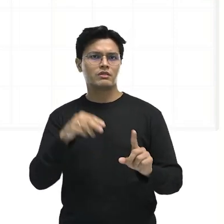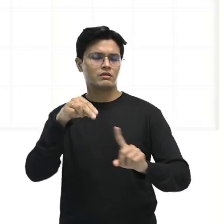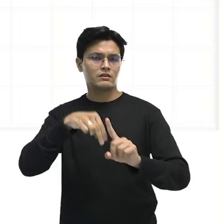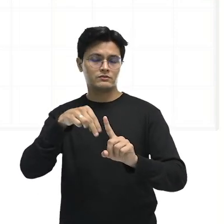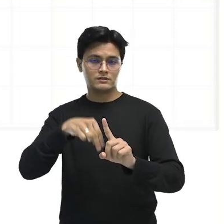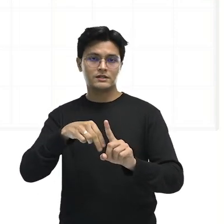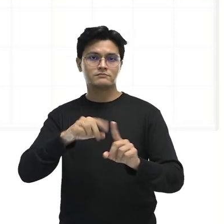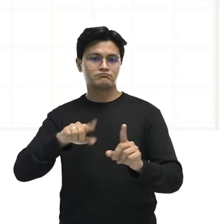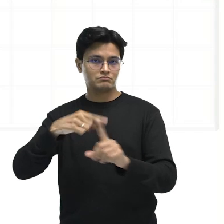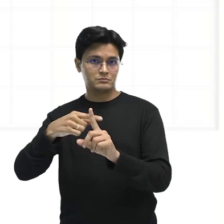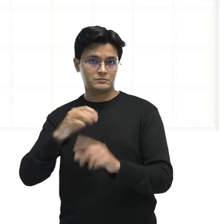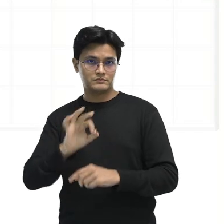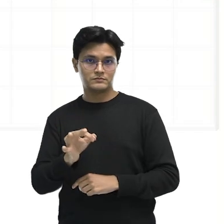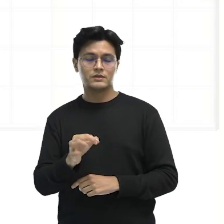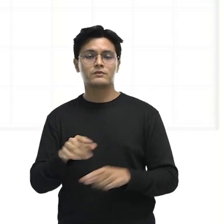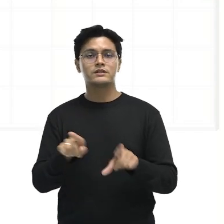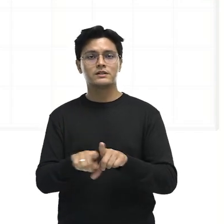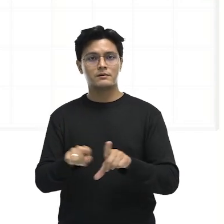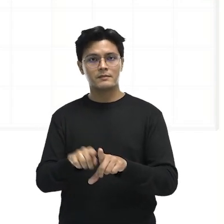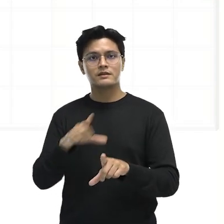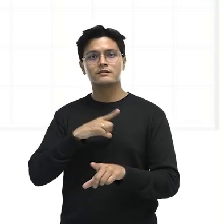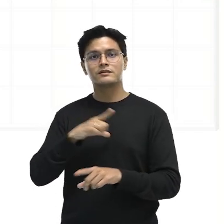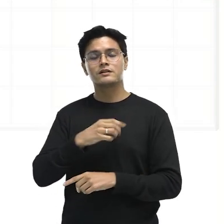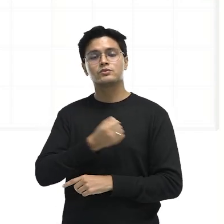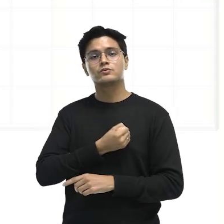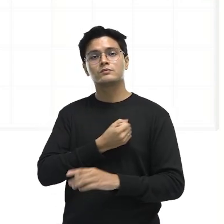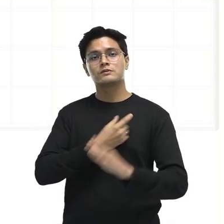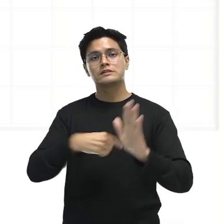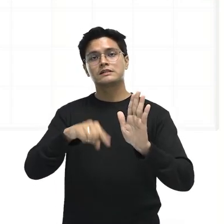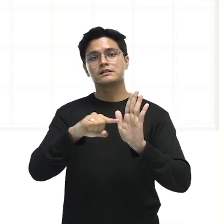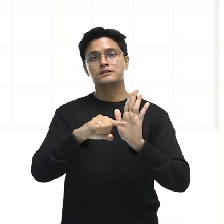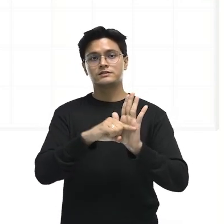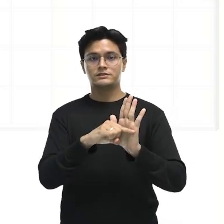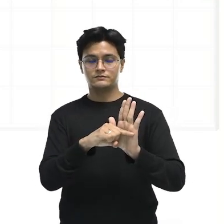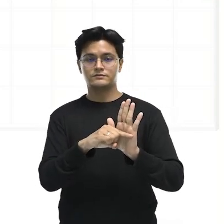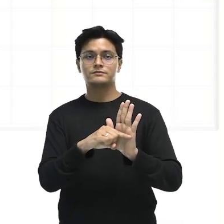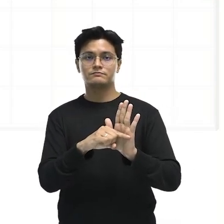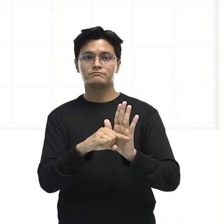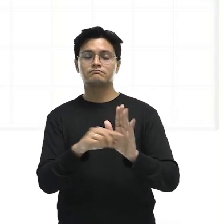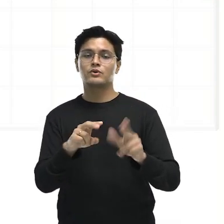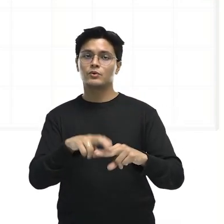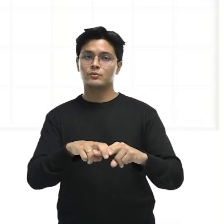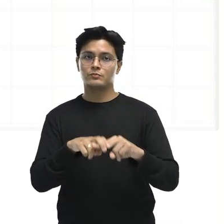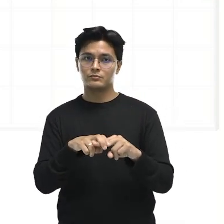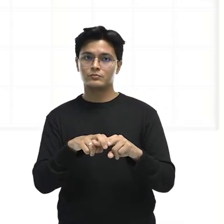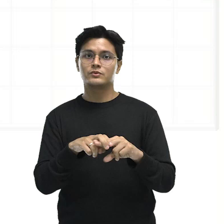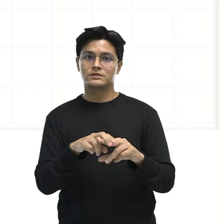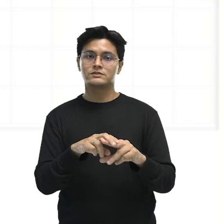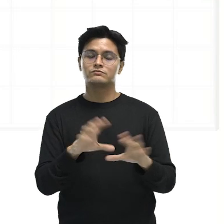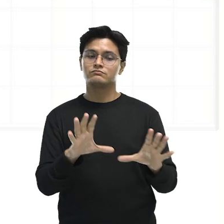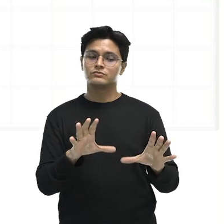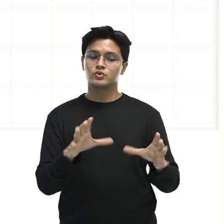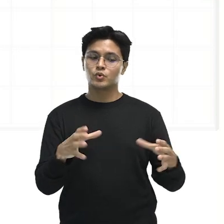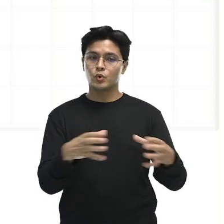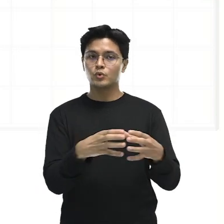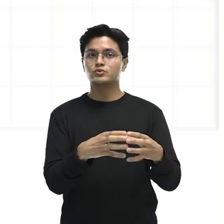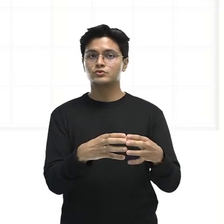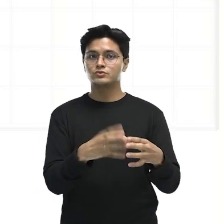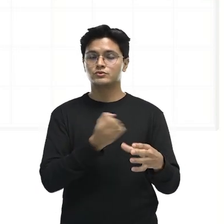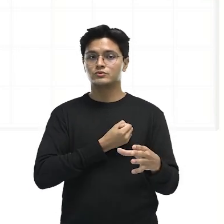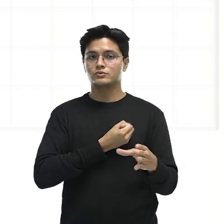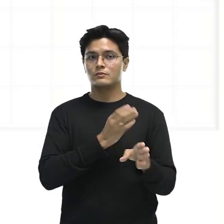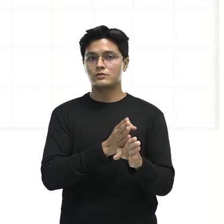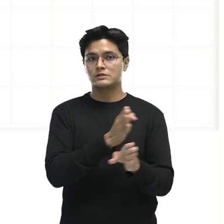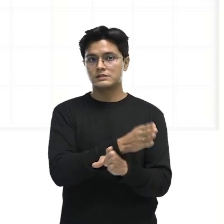números positivos, nós também temos os números negativos, tá? Por isso que nós chamamos conjunto dos